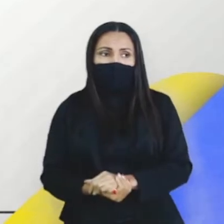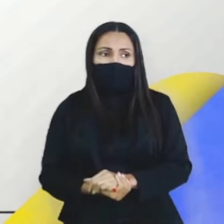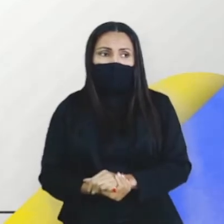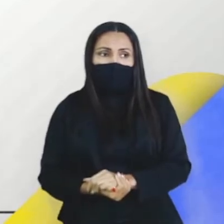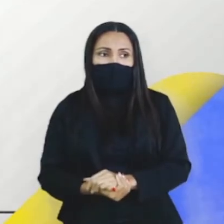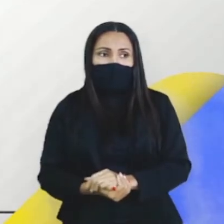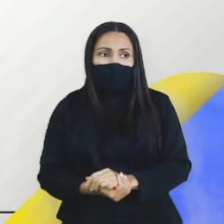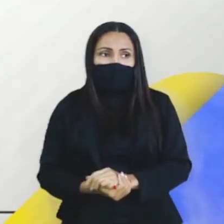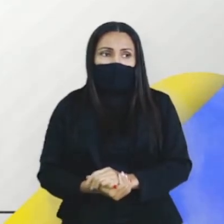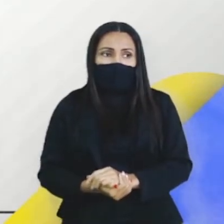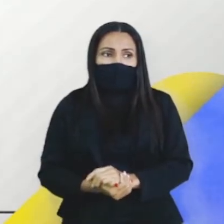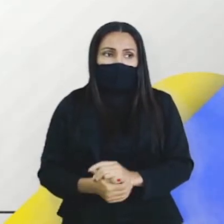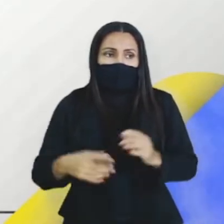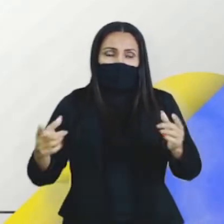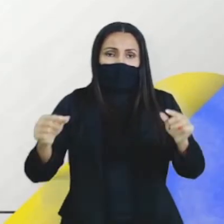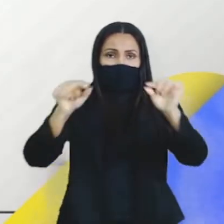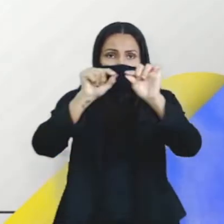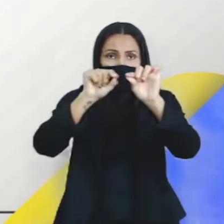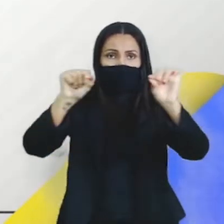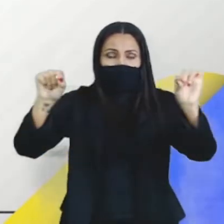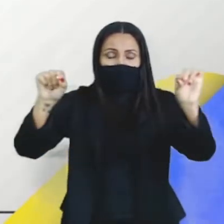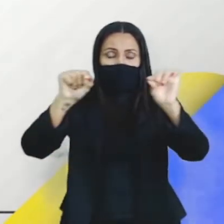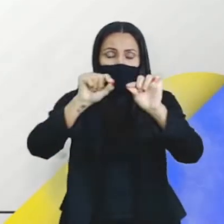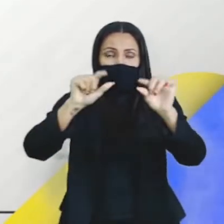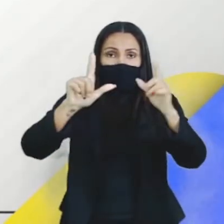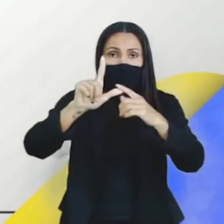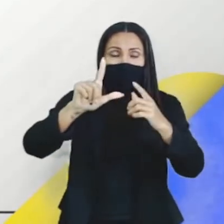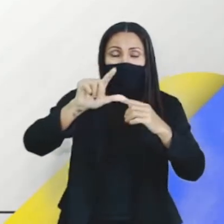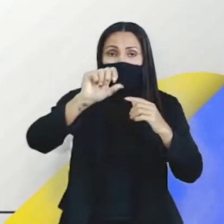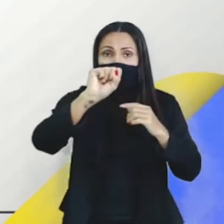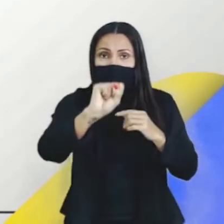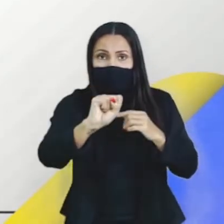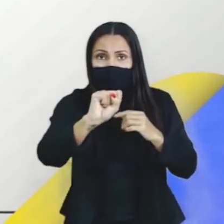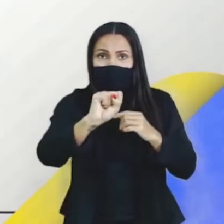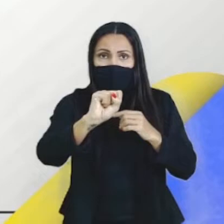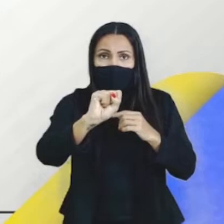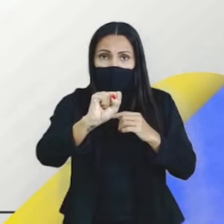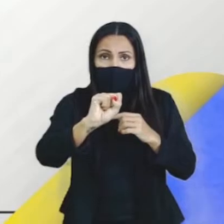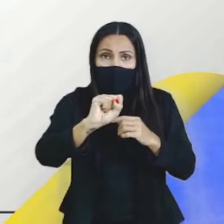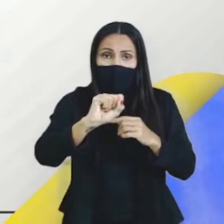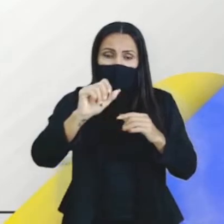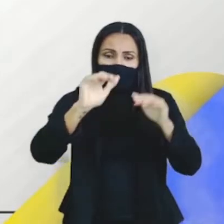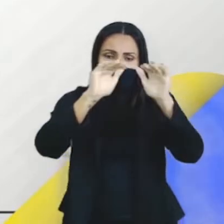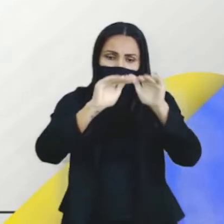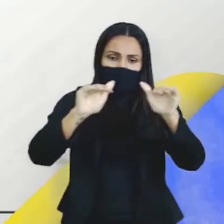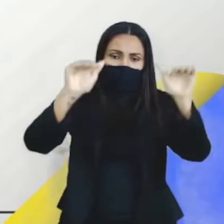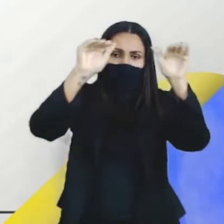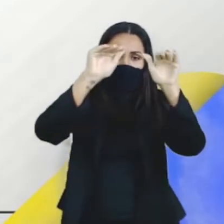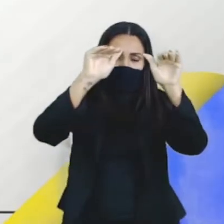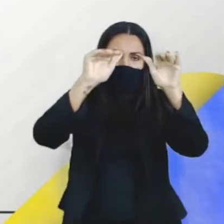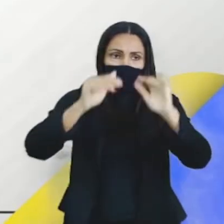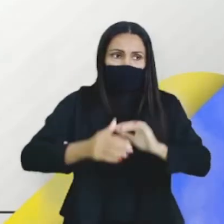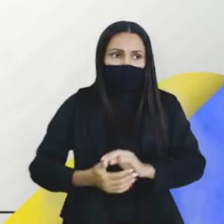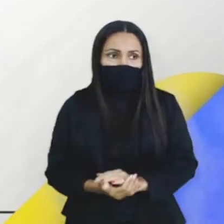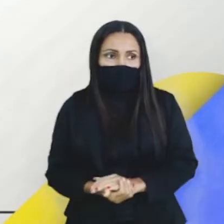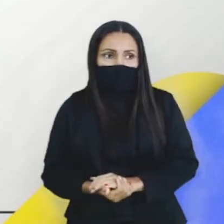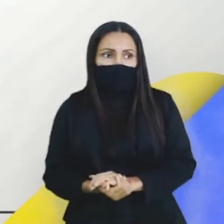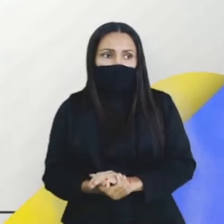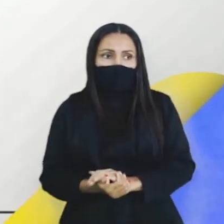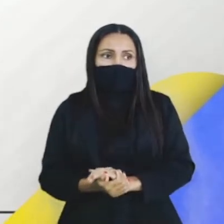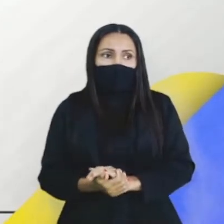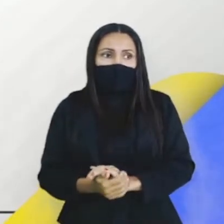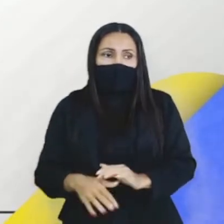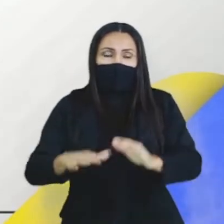parte superior, que está sinalizada com a letra S, você tem a vista superior. Na face que está sinalizada